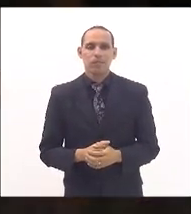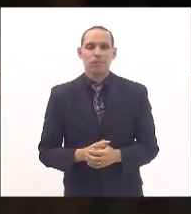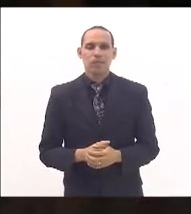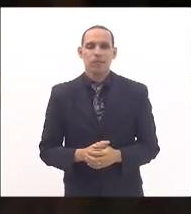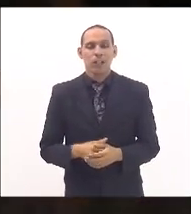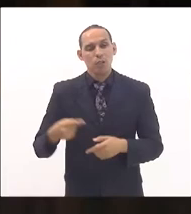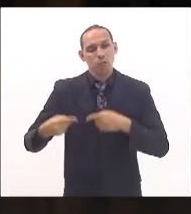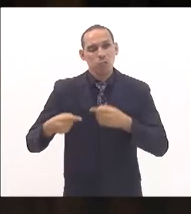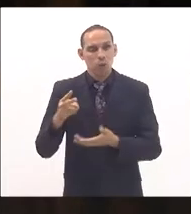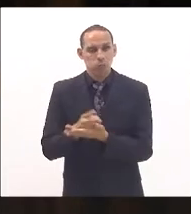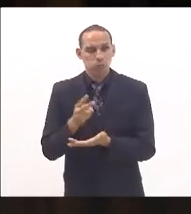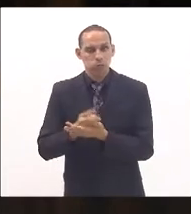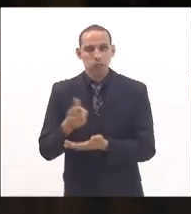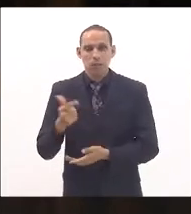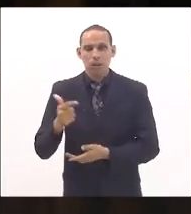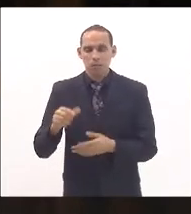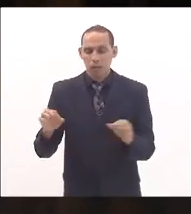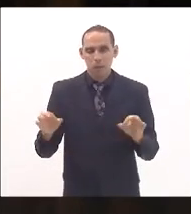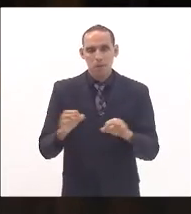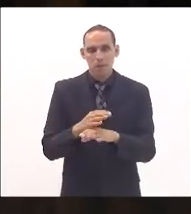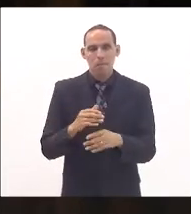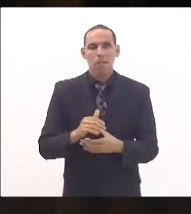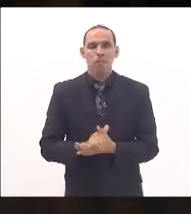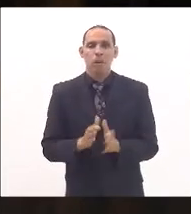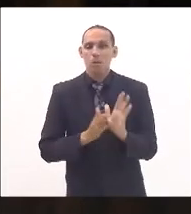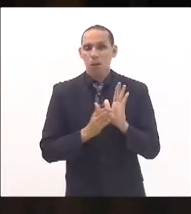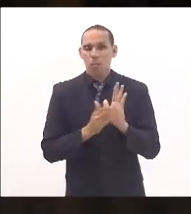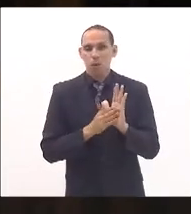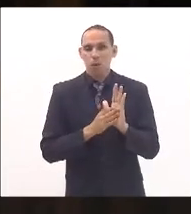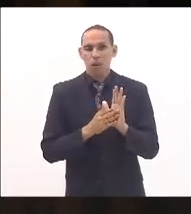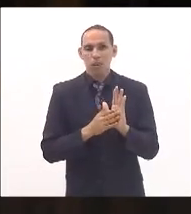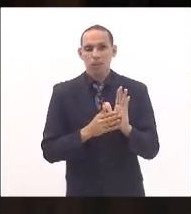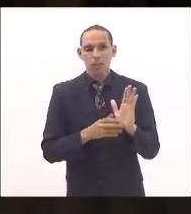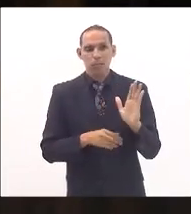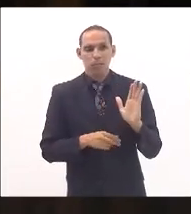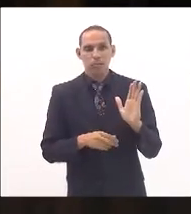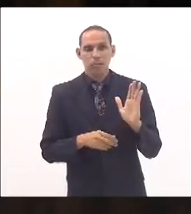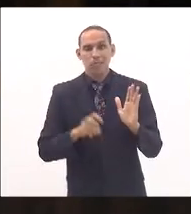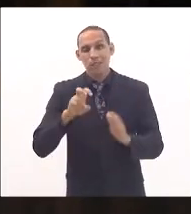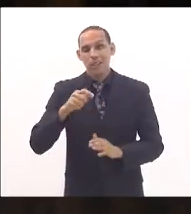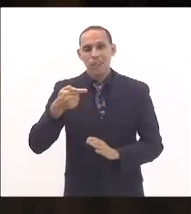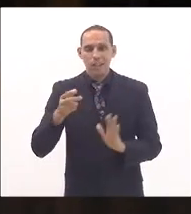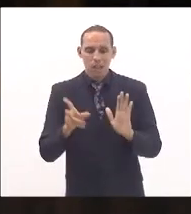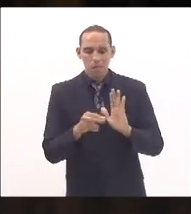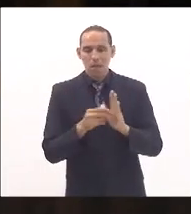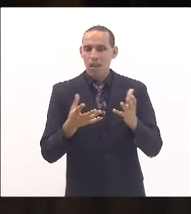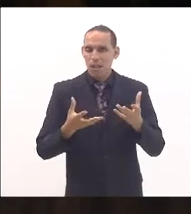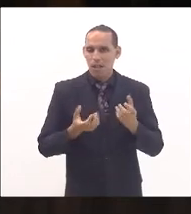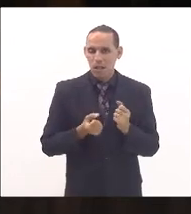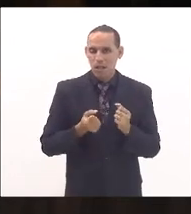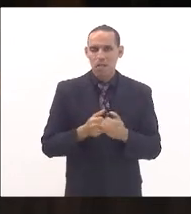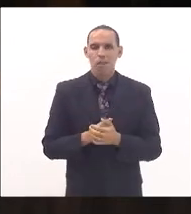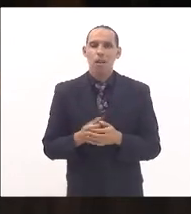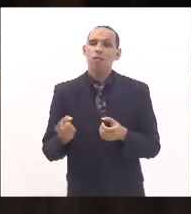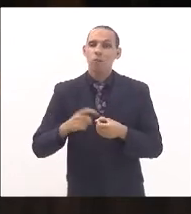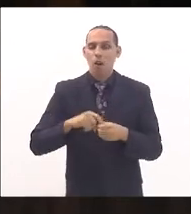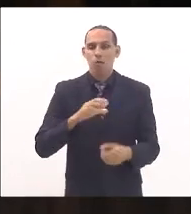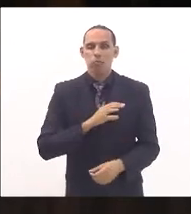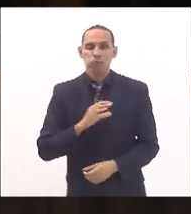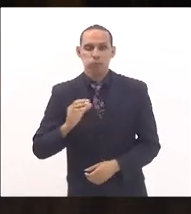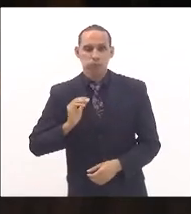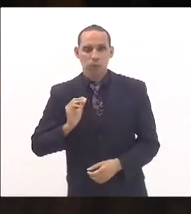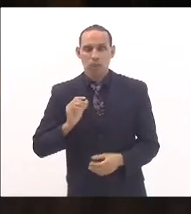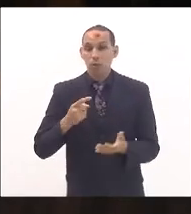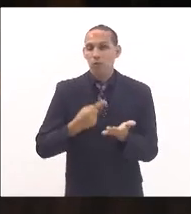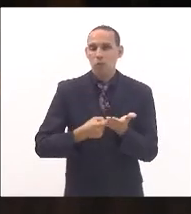Continua em discussão. Não havendo que queira discutir, encerra a discussão. A presente proposta recebeu 57 emendas e retorna às comissões. Com